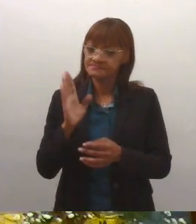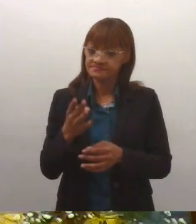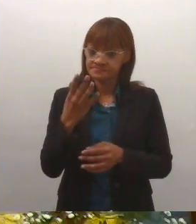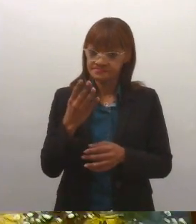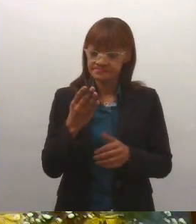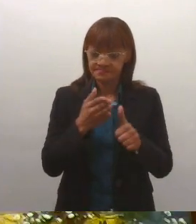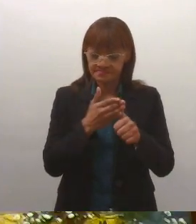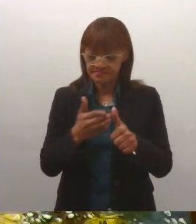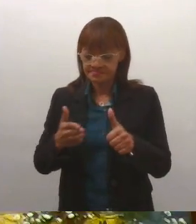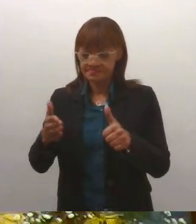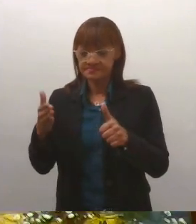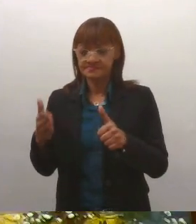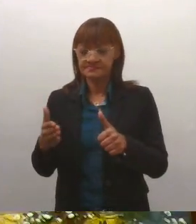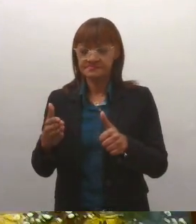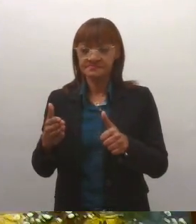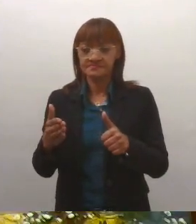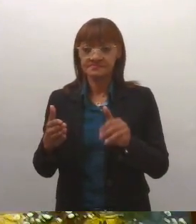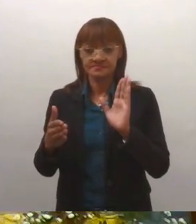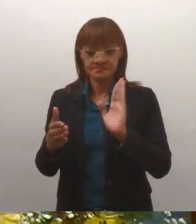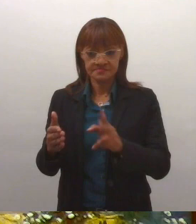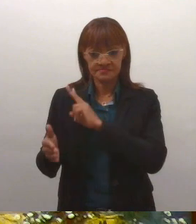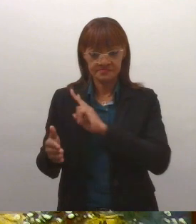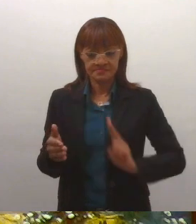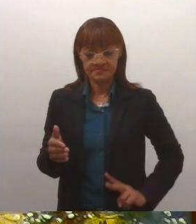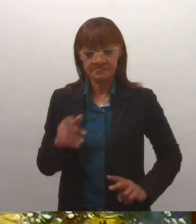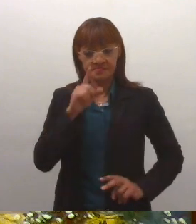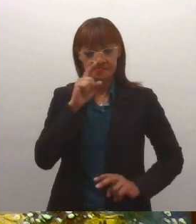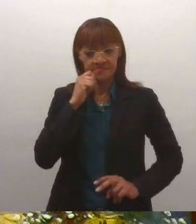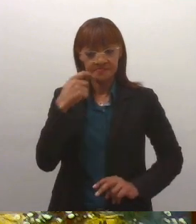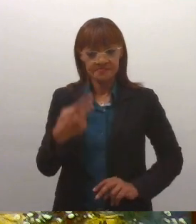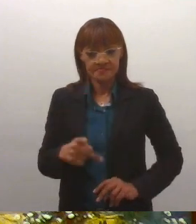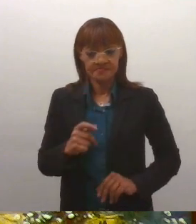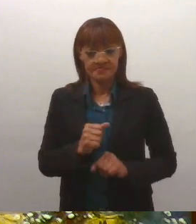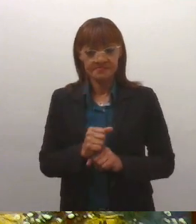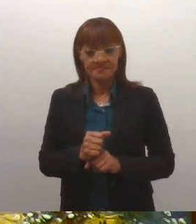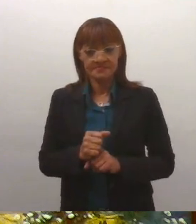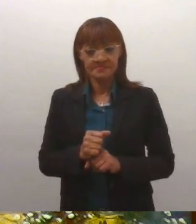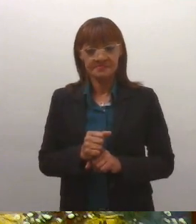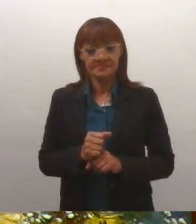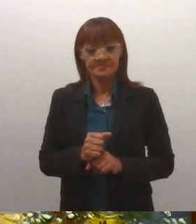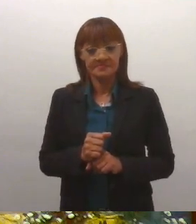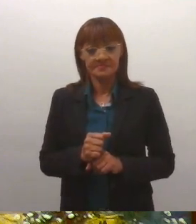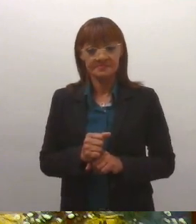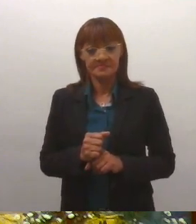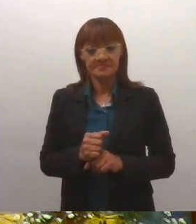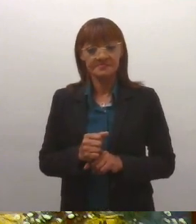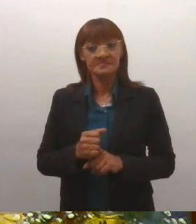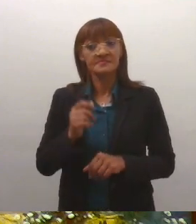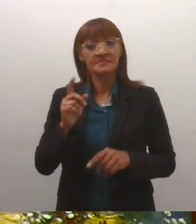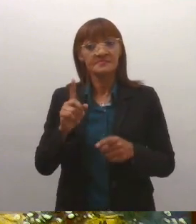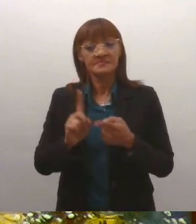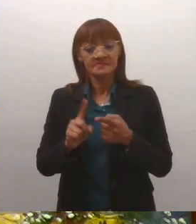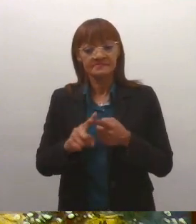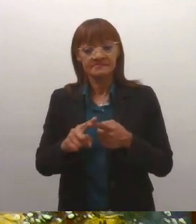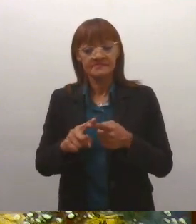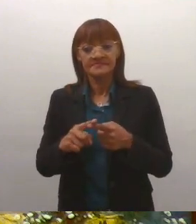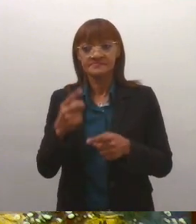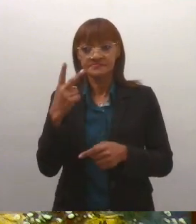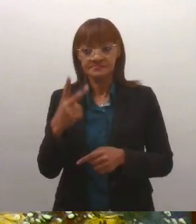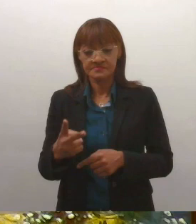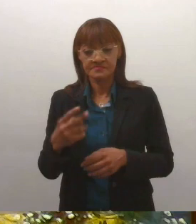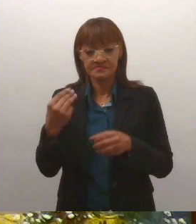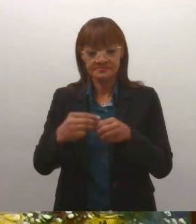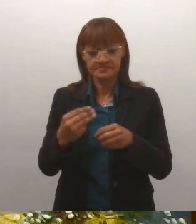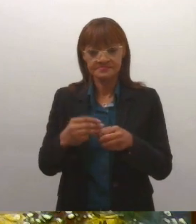Aracaju, e mais 2 de sua cidade de origem, Santo Amaro das Brotas, exerceu o mandato de deputado estadual de 8 de